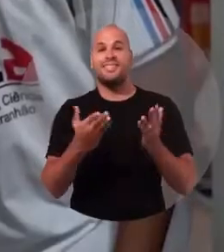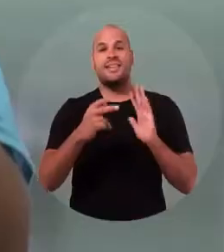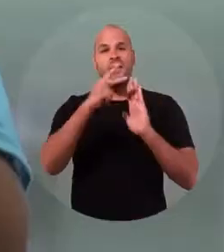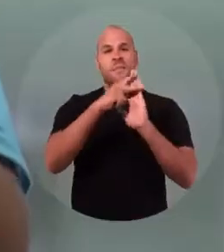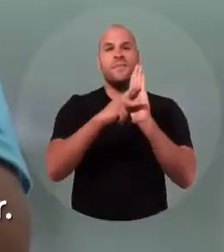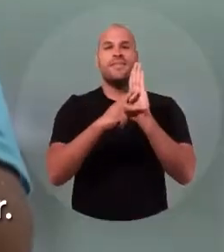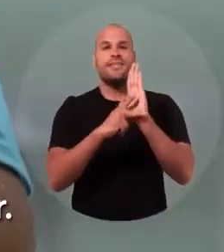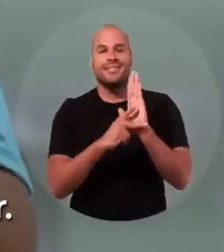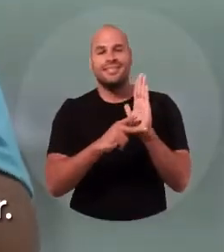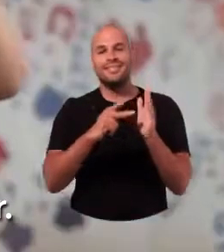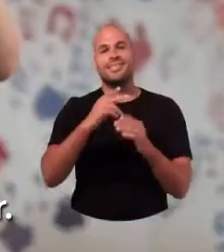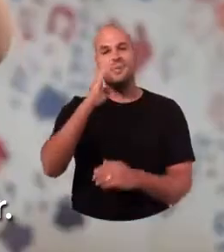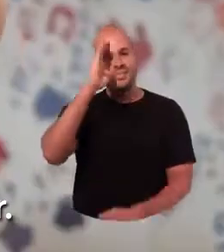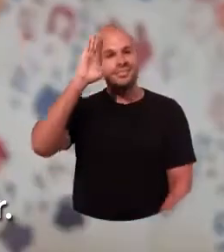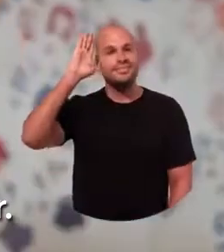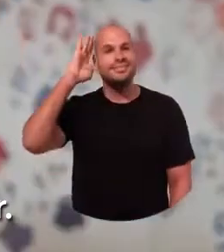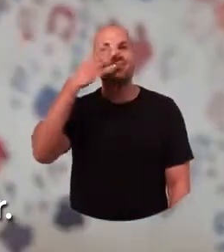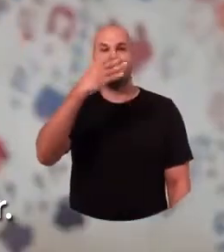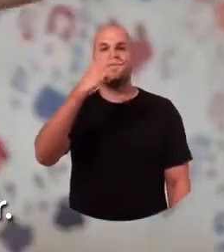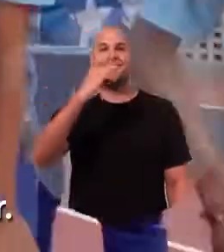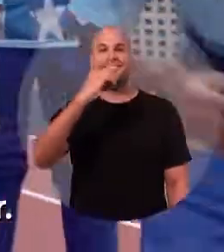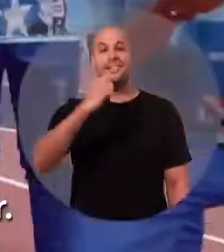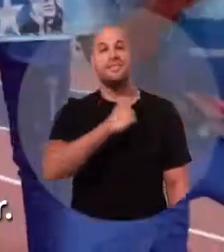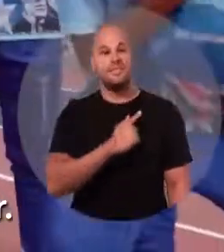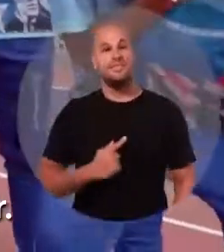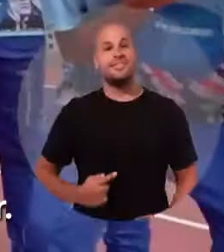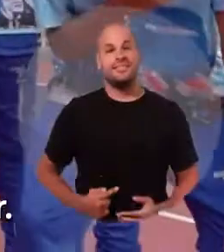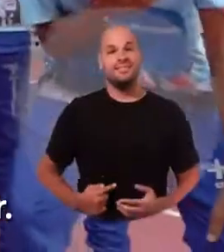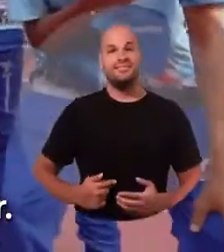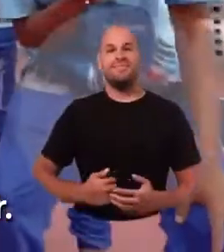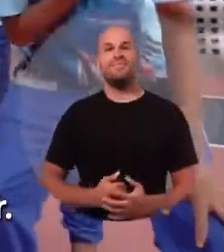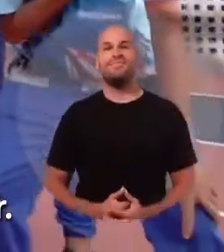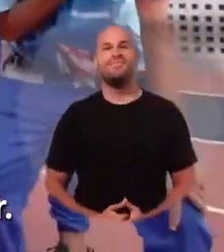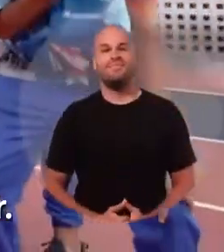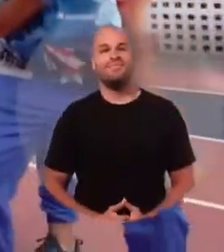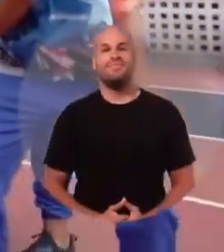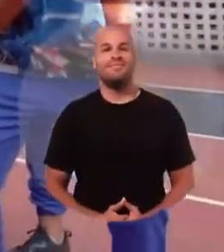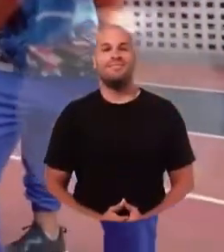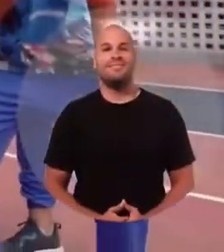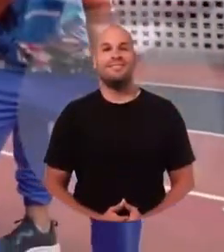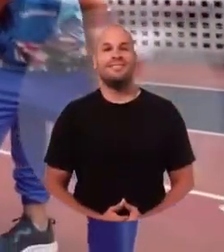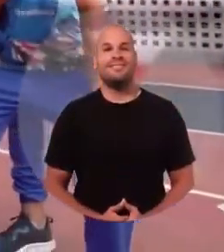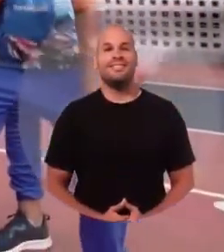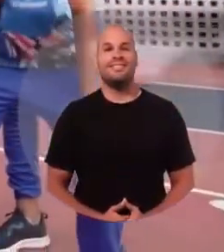Começa agora o programa de Brandão 40, governador.